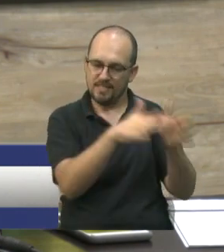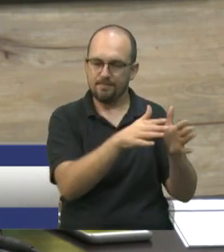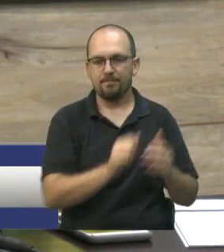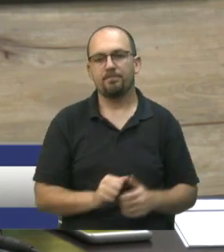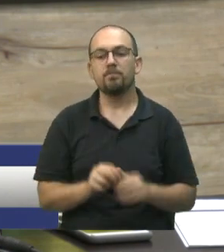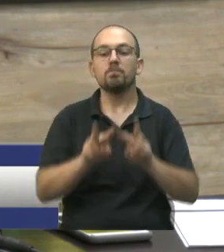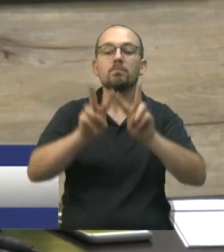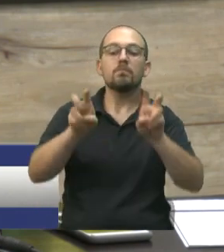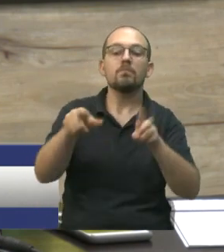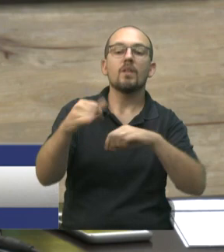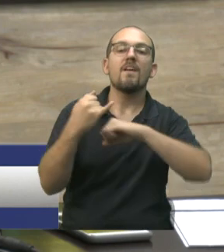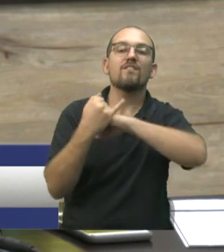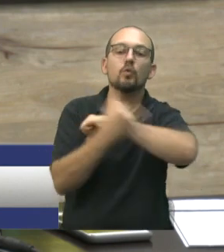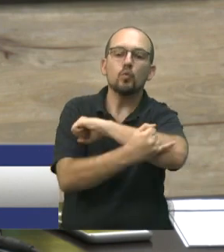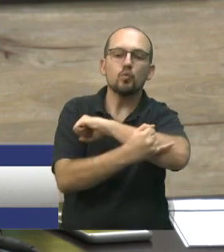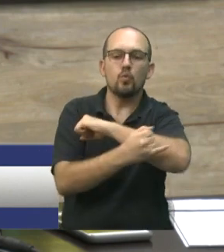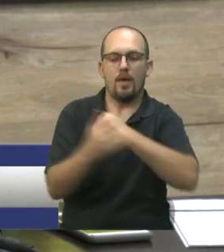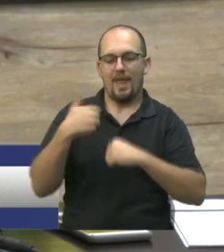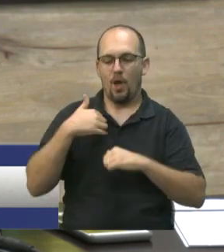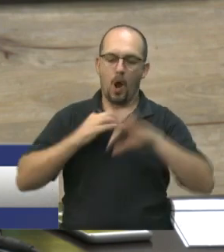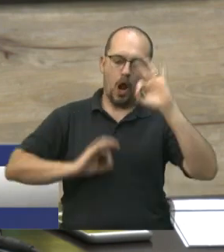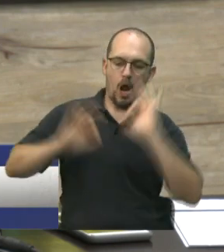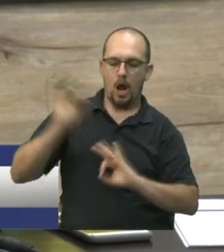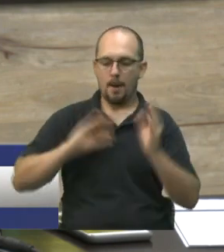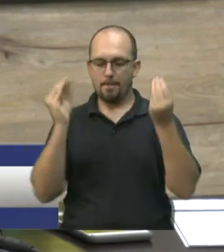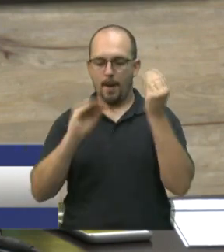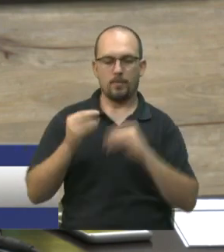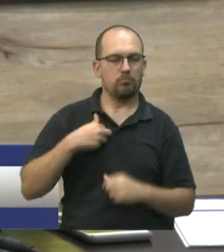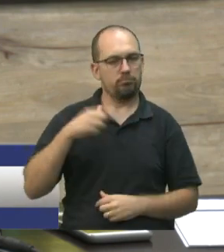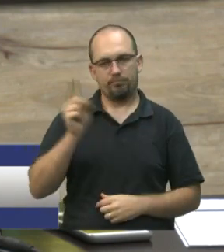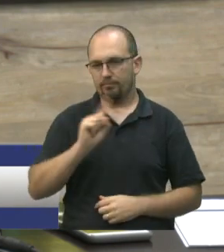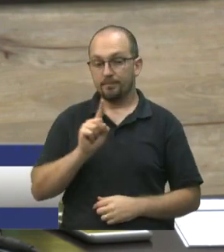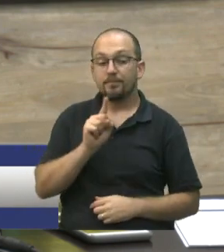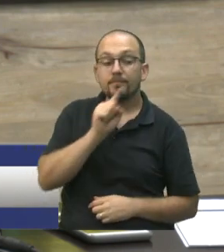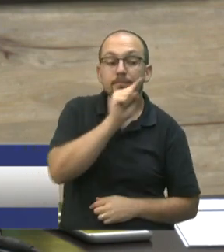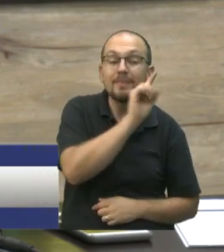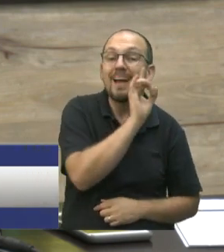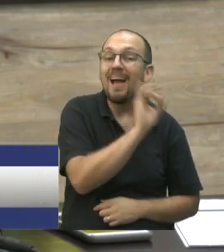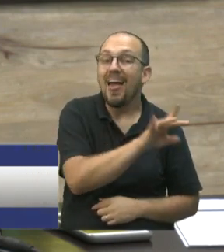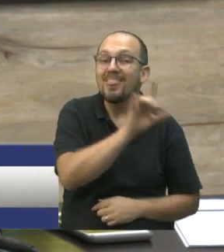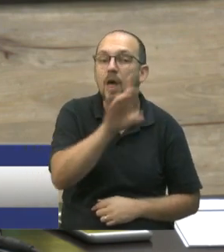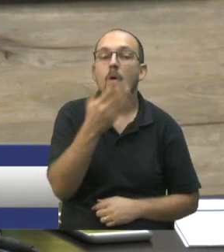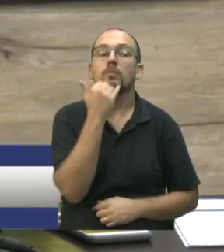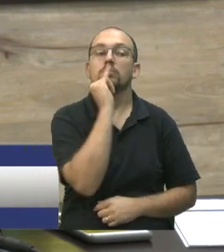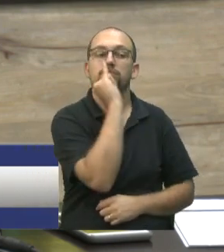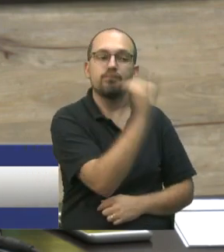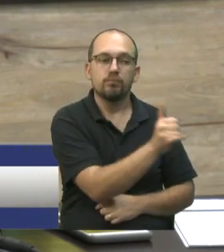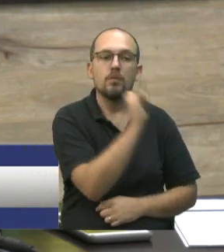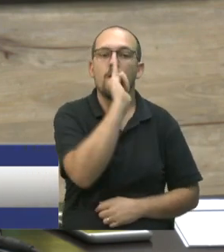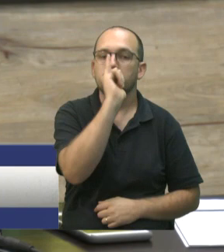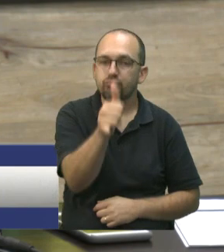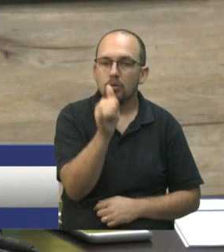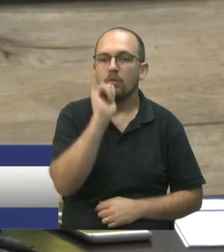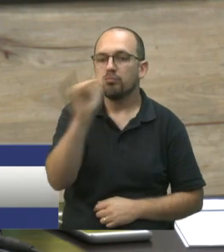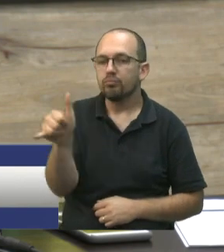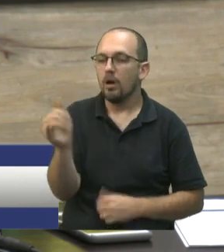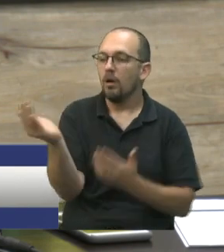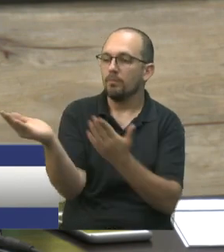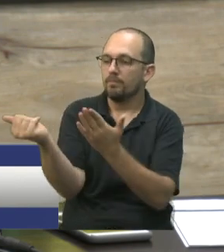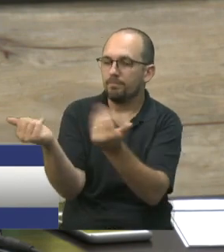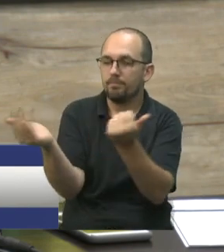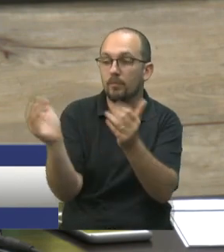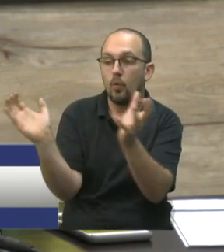de infraestrutura. Então, foi demandado para que os técnicos, os gestores, pudessem fazer isso com o seu